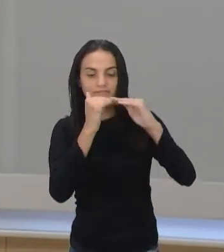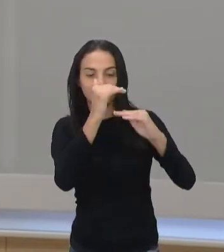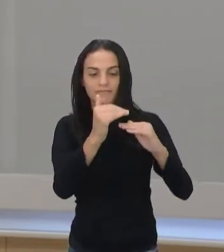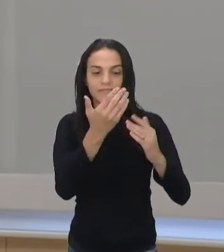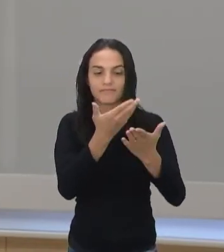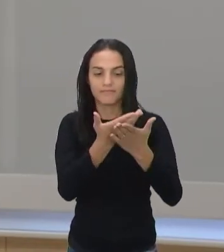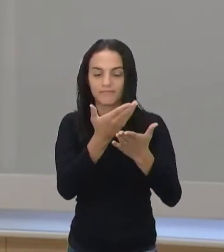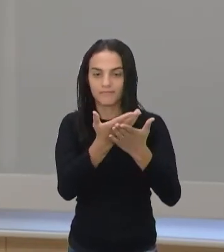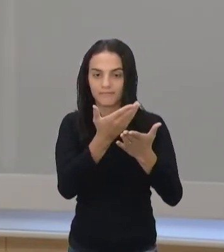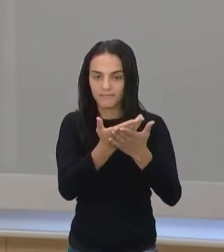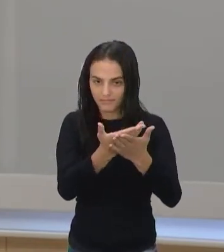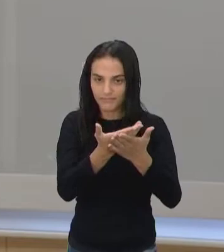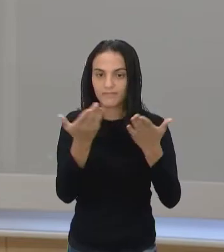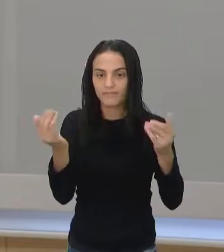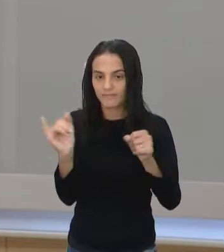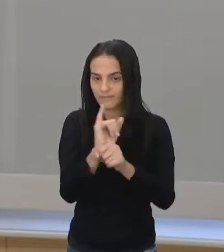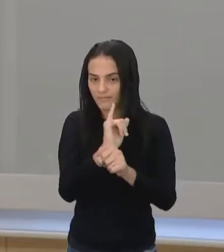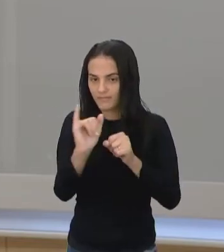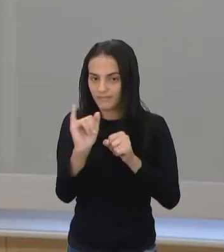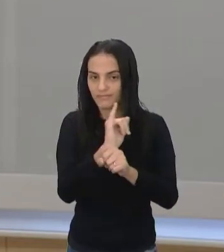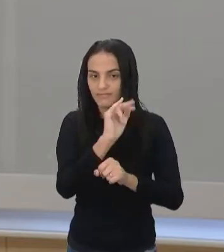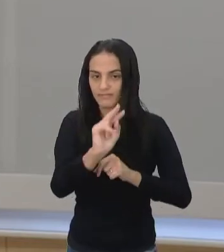aula do componente de recursos e